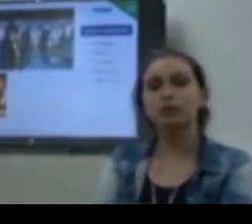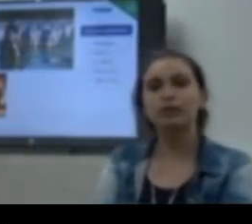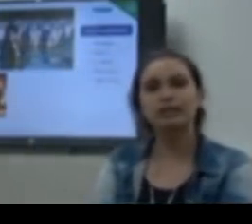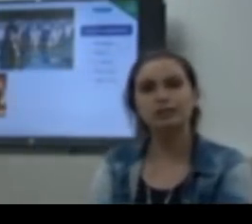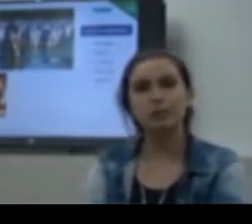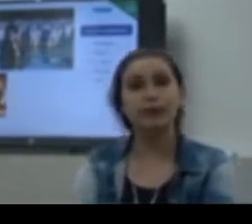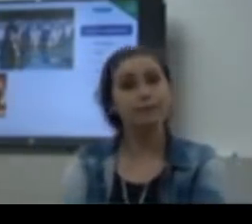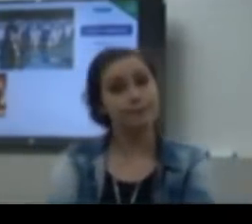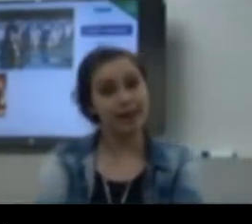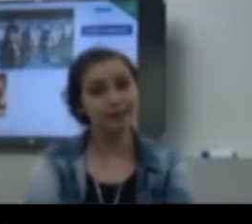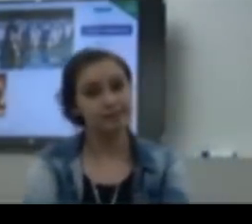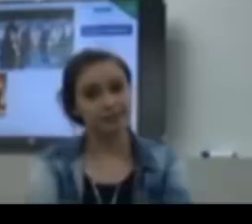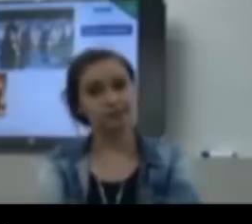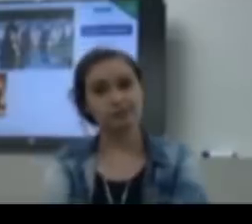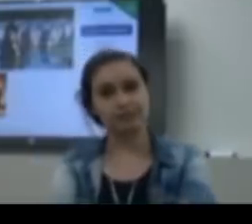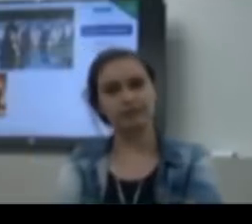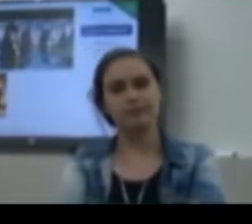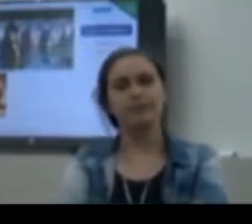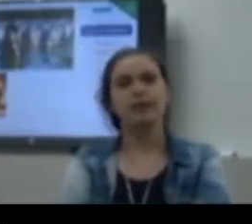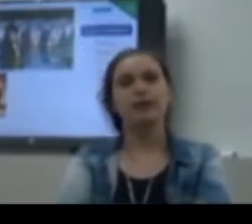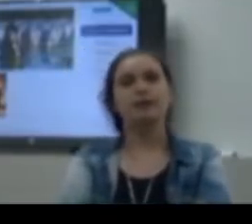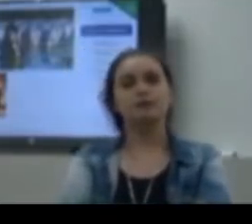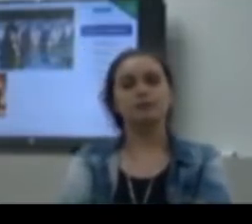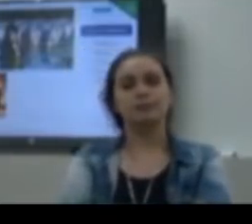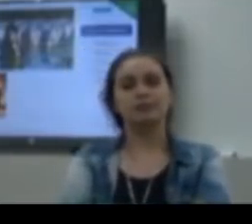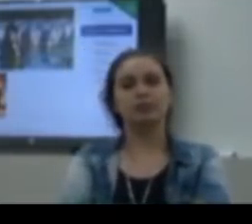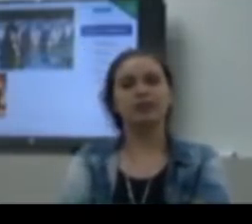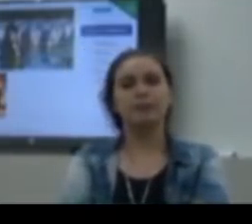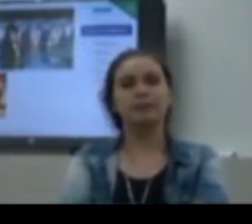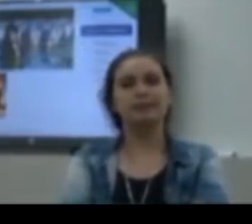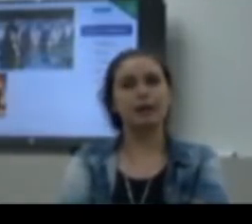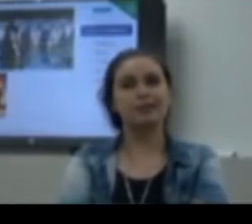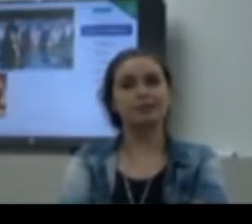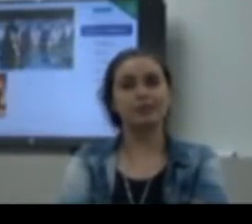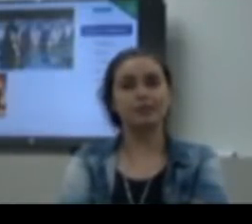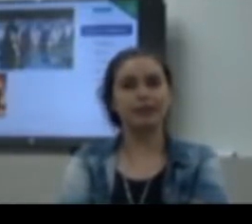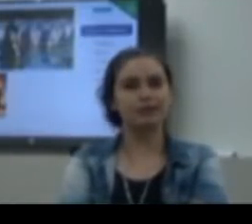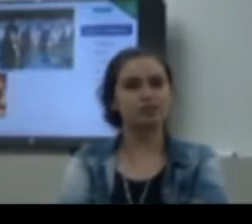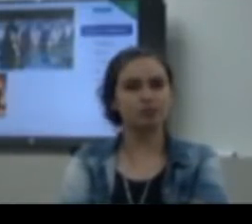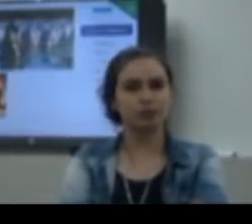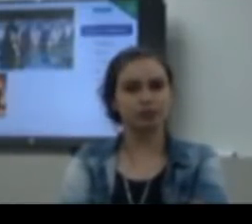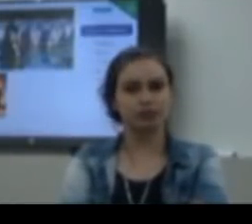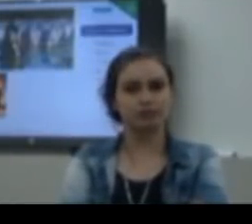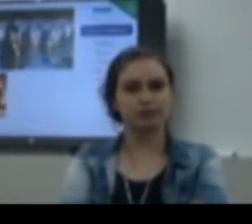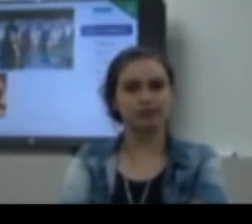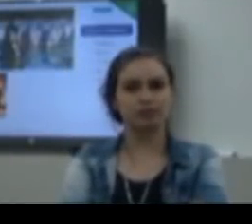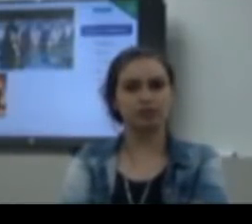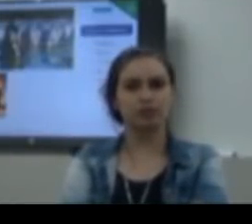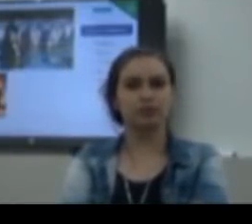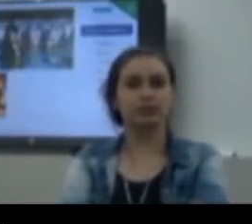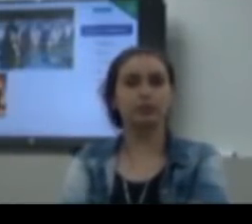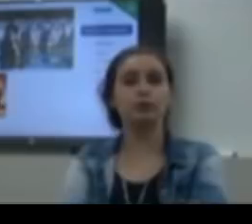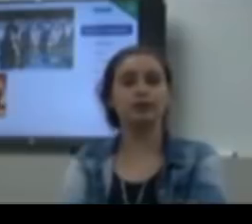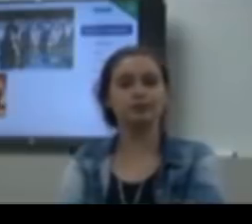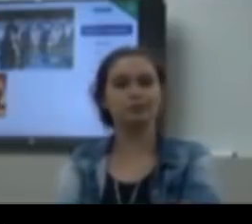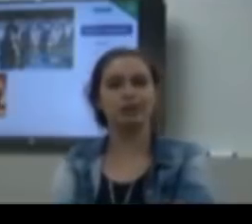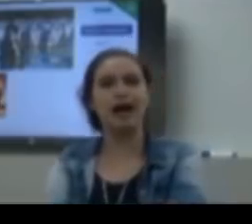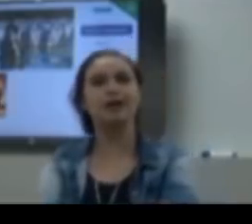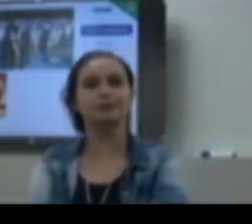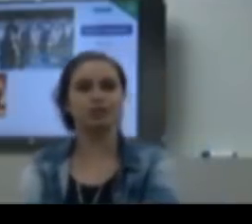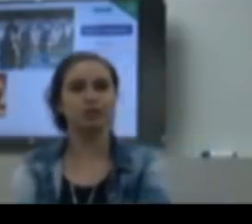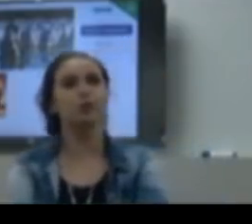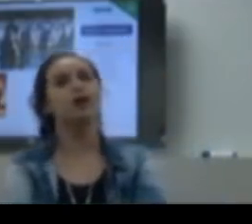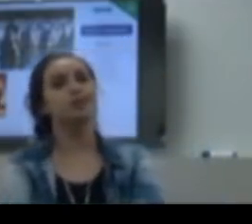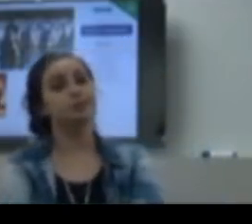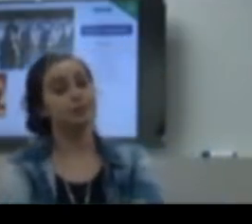tem ali turismo para pesca, inclusive. Então o pessoal vai pescar porque a gente tem peixes muito bonitos nessa região. Por ter muita região